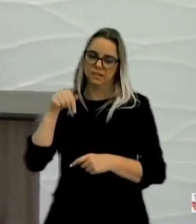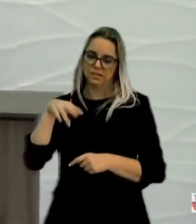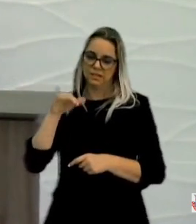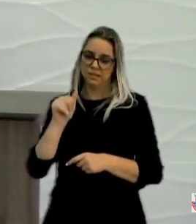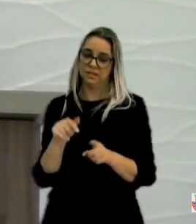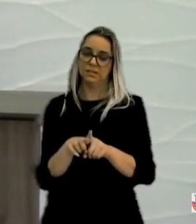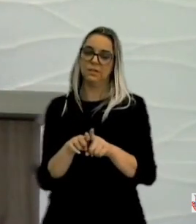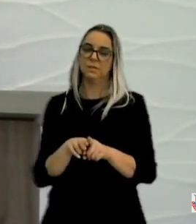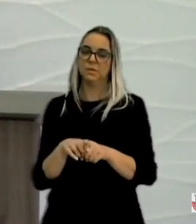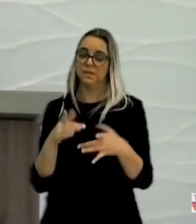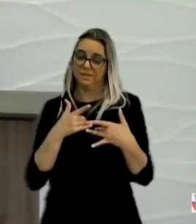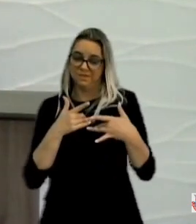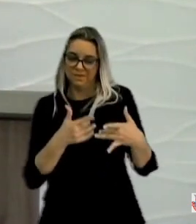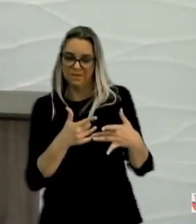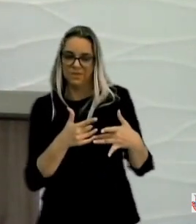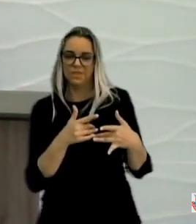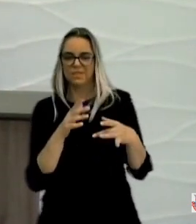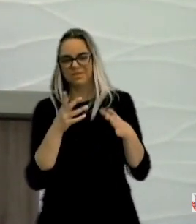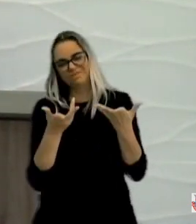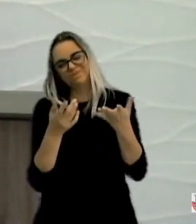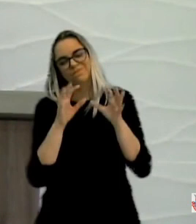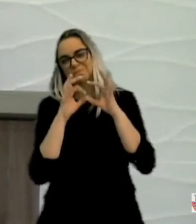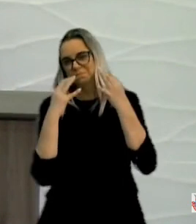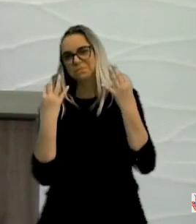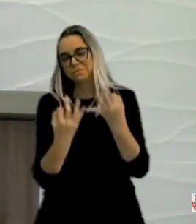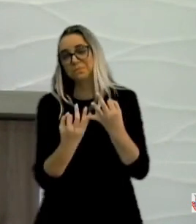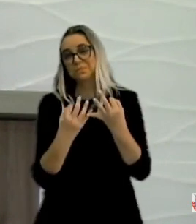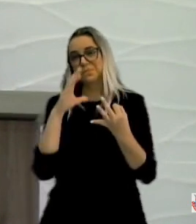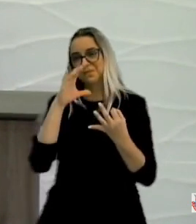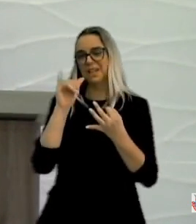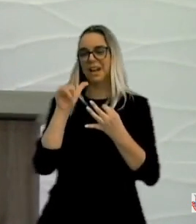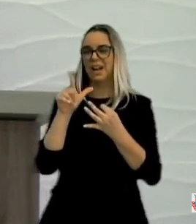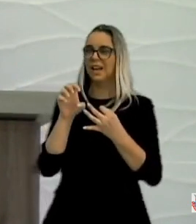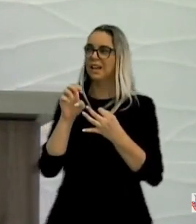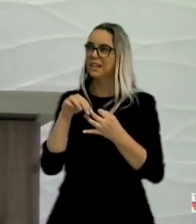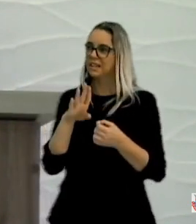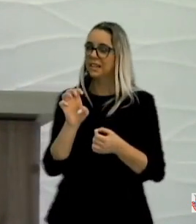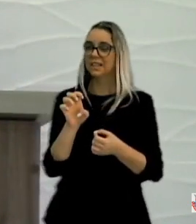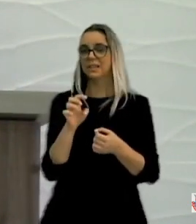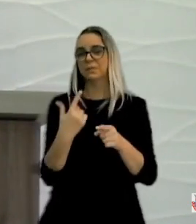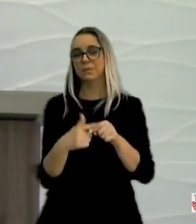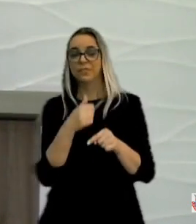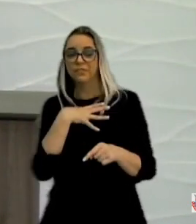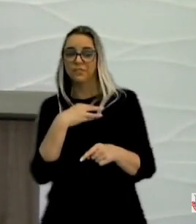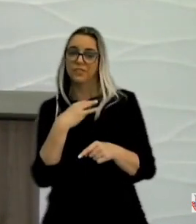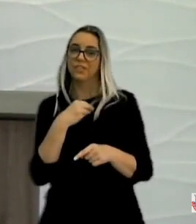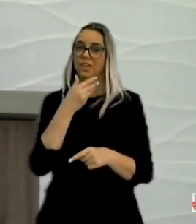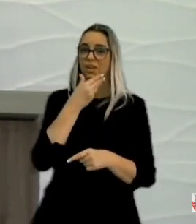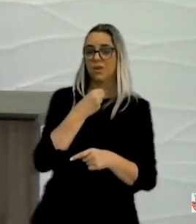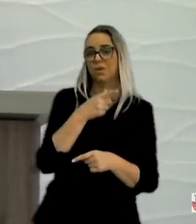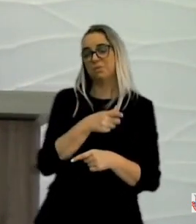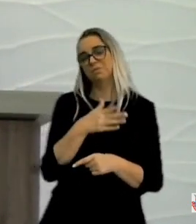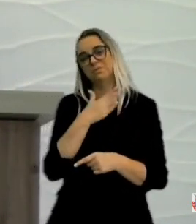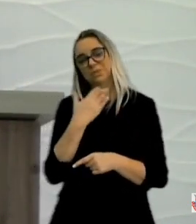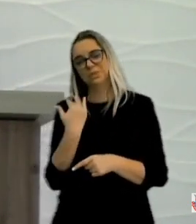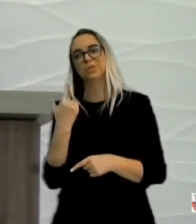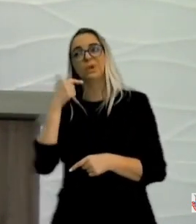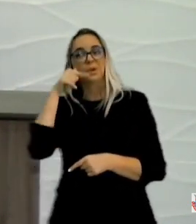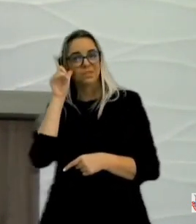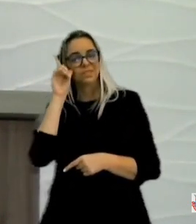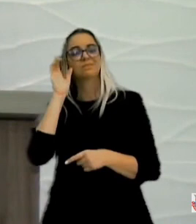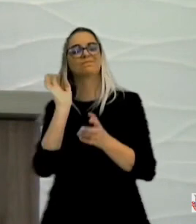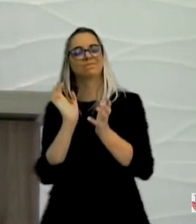pesar, a família lutada, Silena, ali do Sítio Tamanduá, pela perda de seu filho, que foi ontem, em